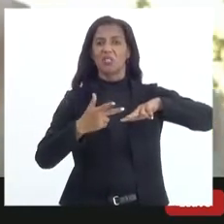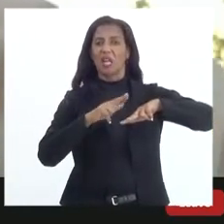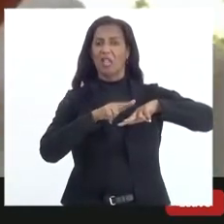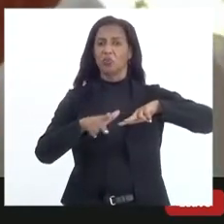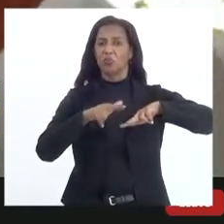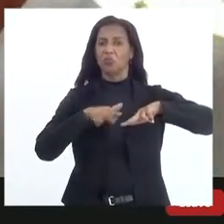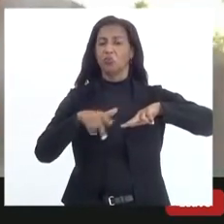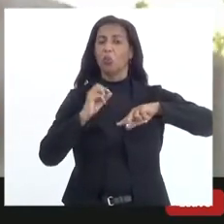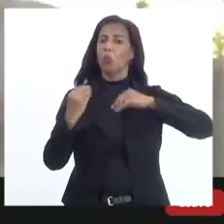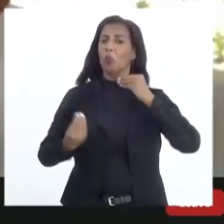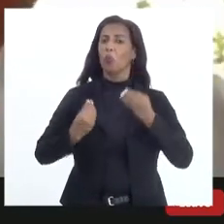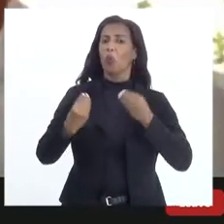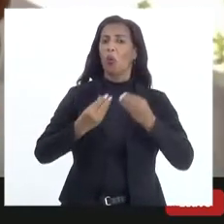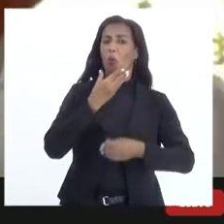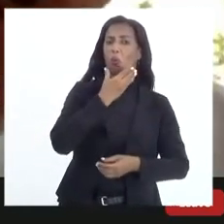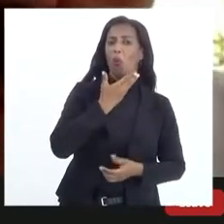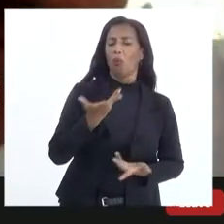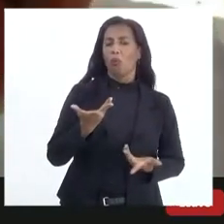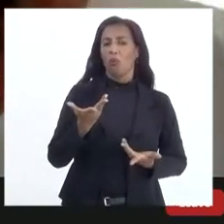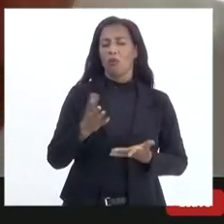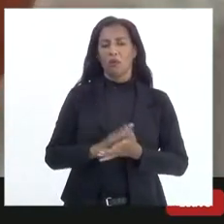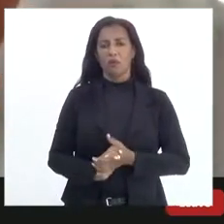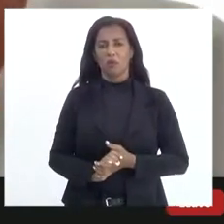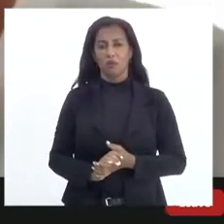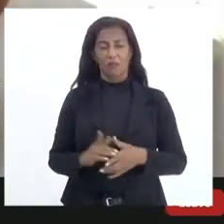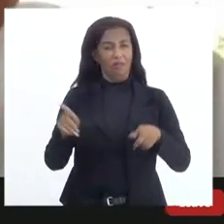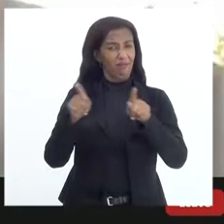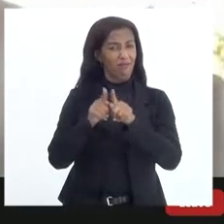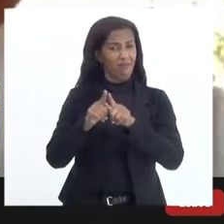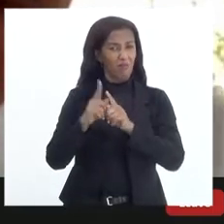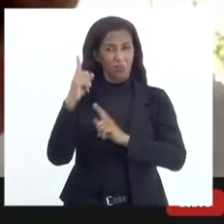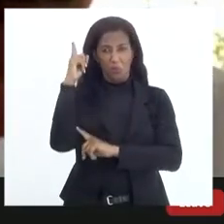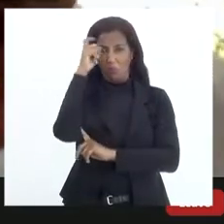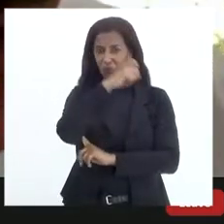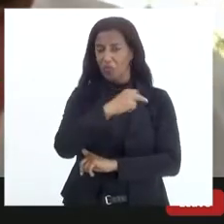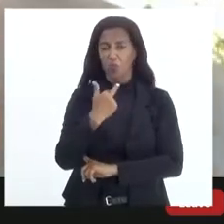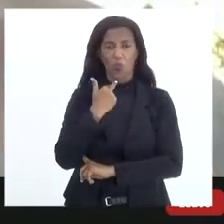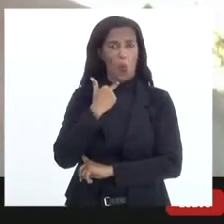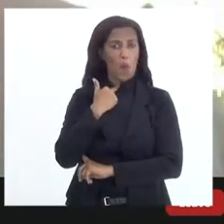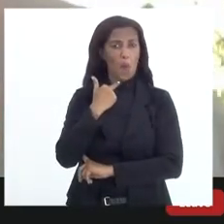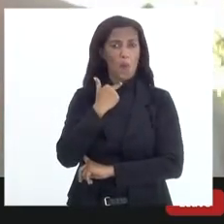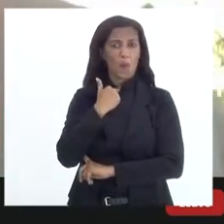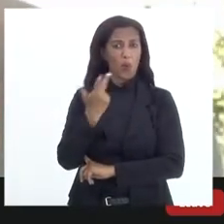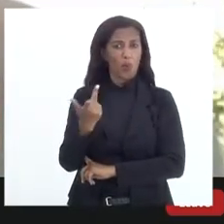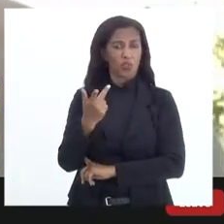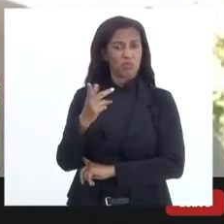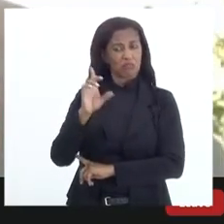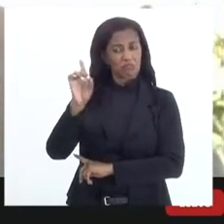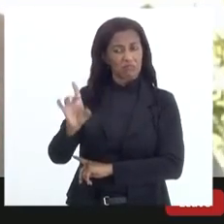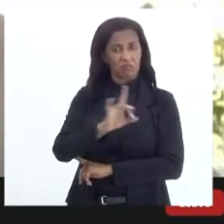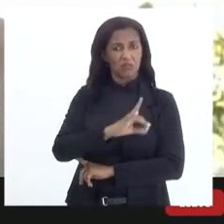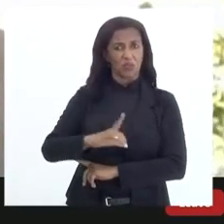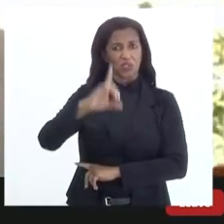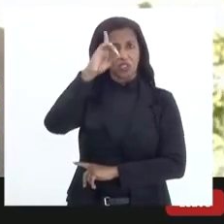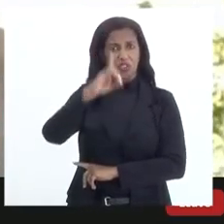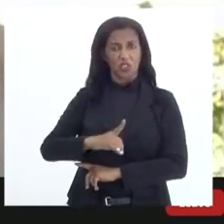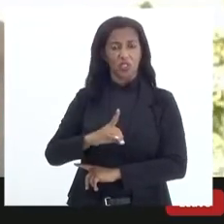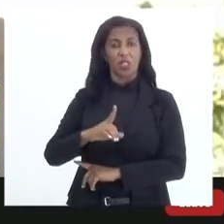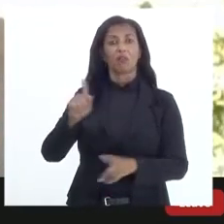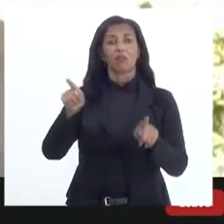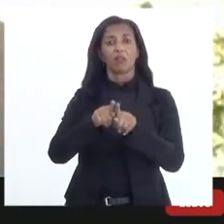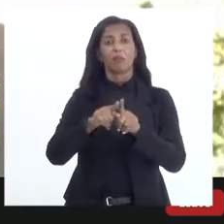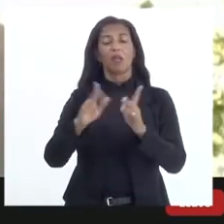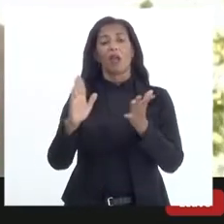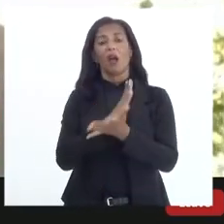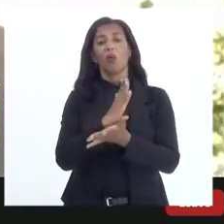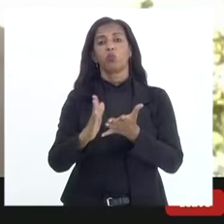falando sobre assédio religioso e proselitismo religioso, porque, como vocês sabem, alguns prédios públicos são utilizados,